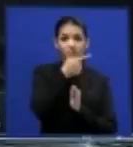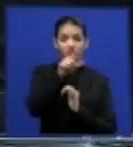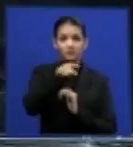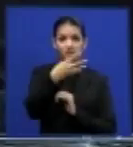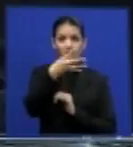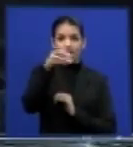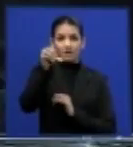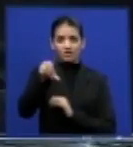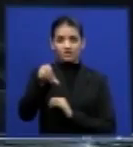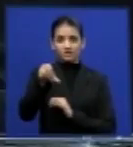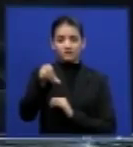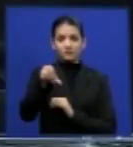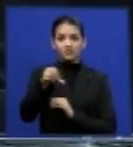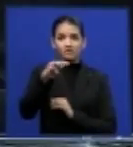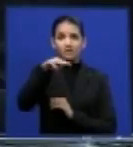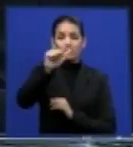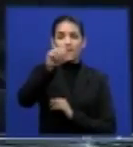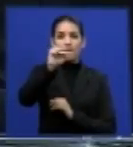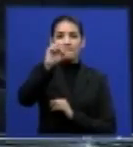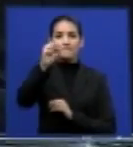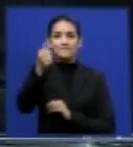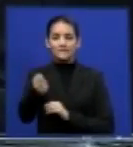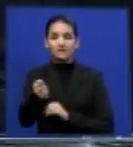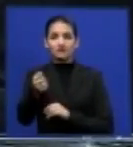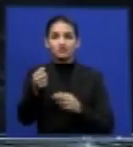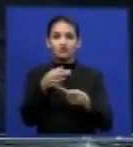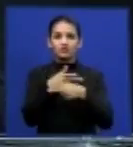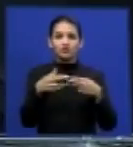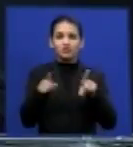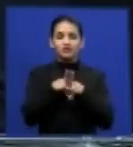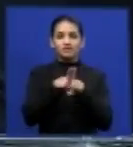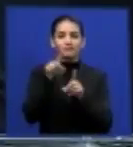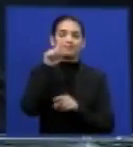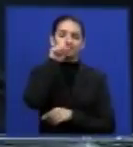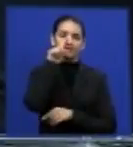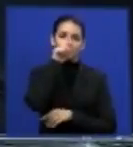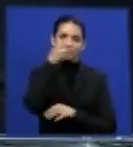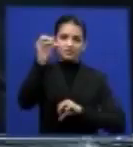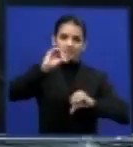62,49 em massa de resíduo classificado como perigoso.